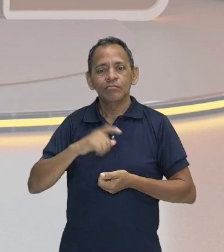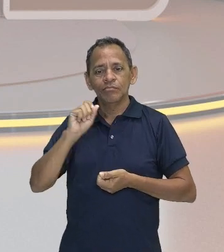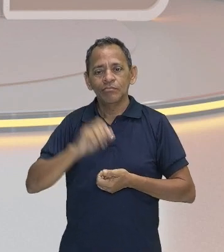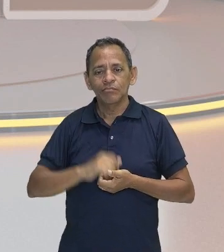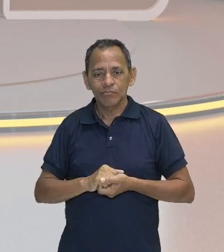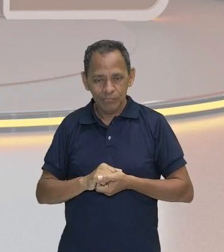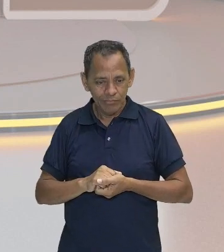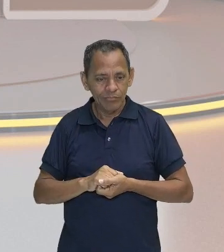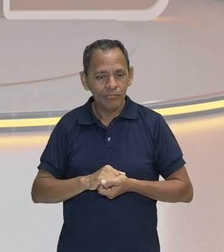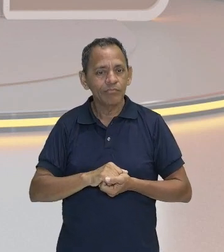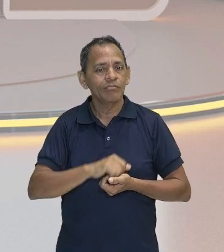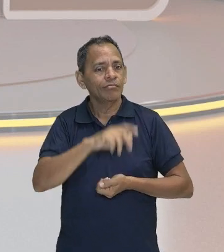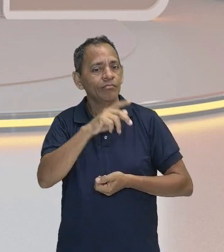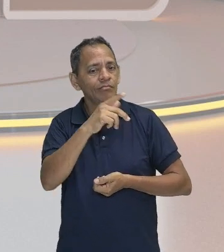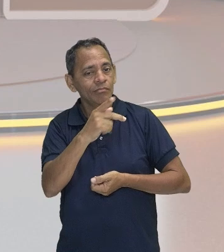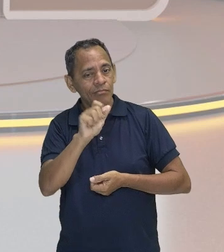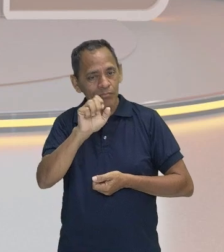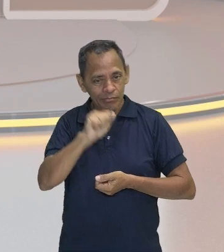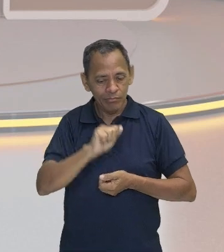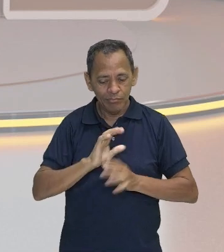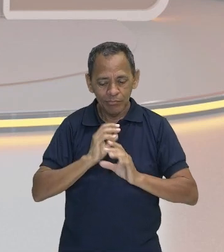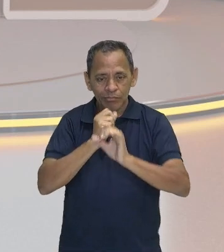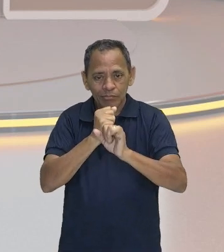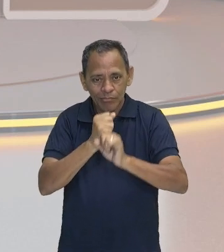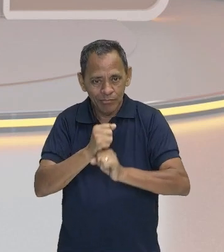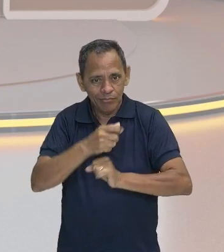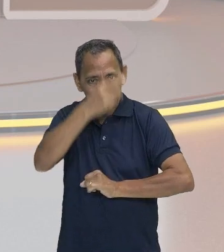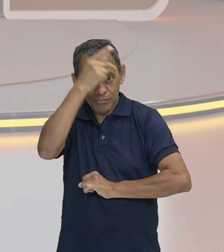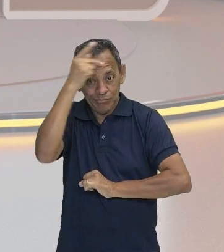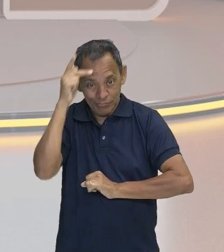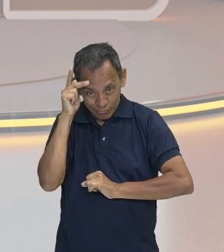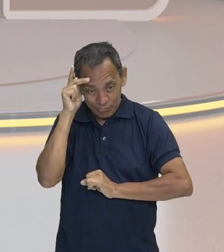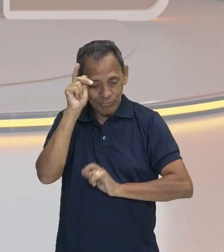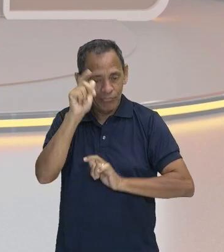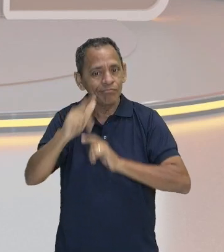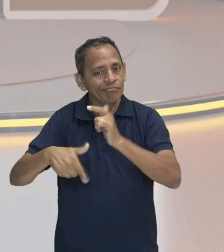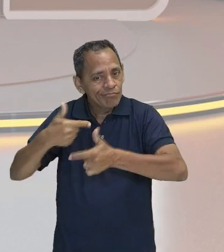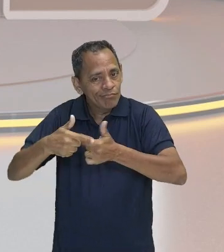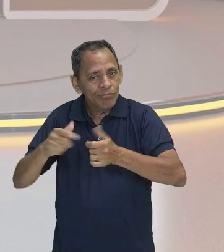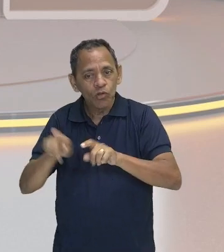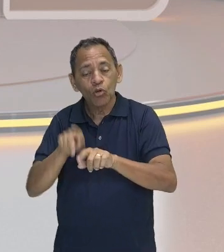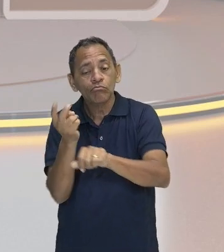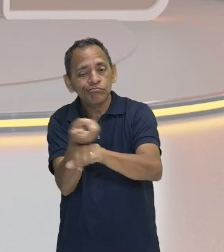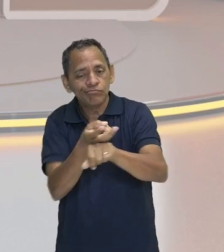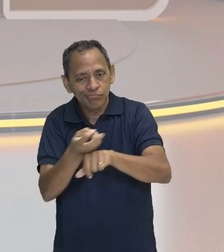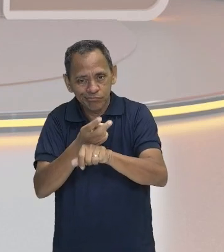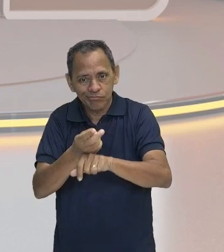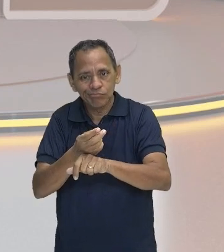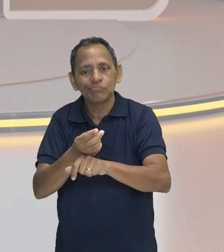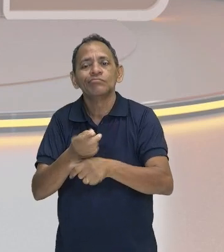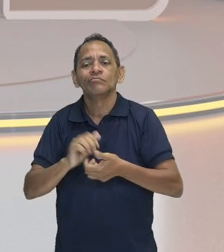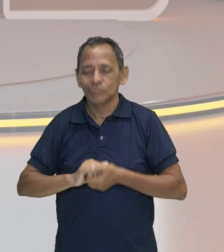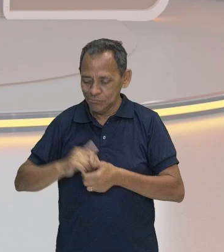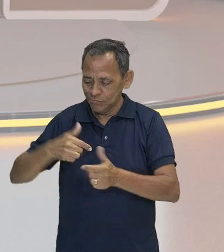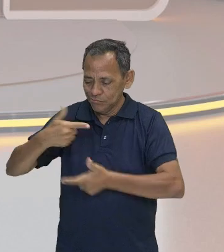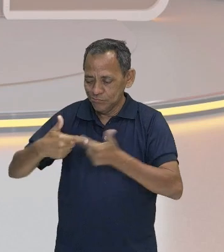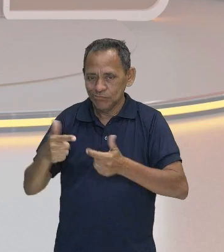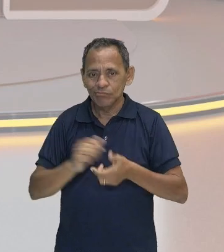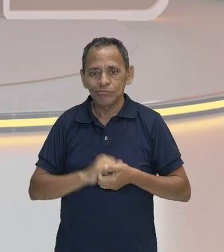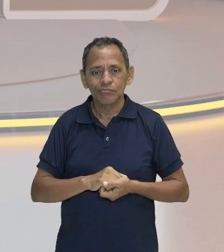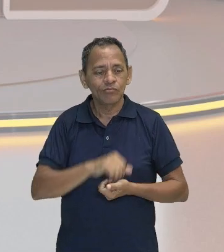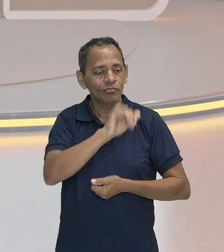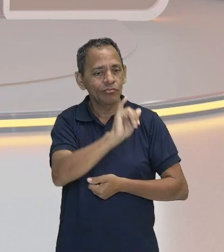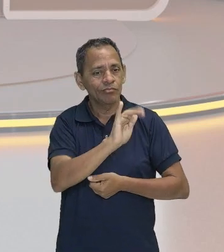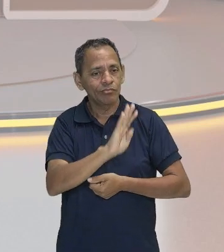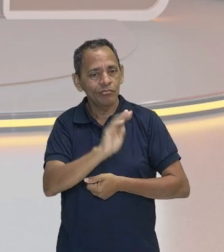um país é a soma das pessoas que trabalham ou que estão ali à procura de um emprego. Então, o IBGE, ele faz